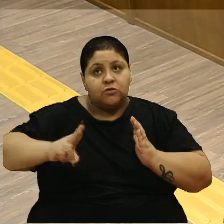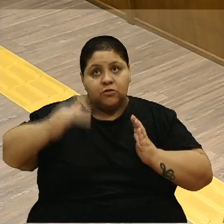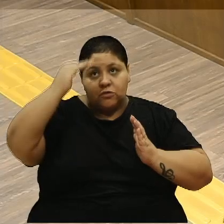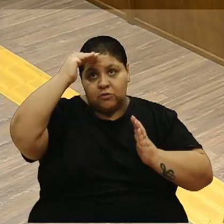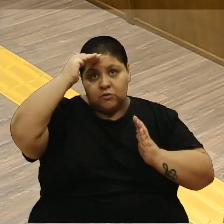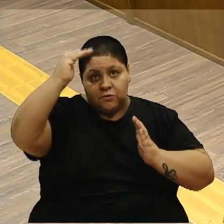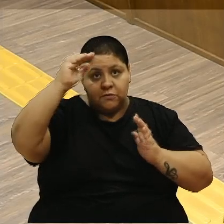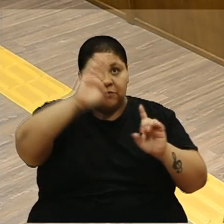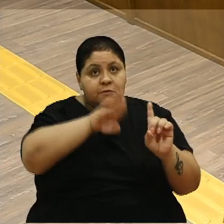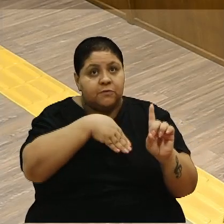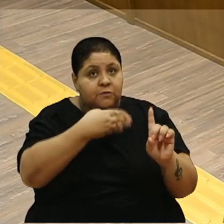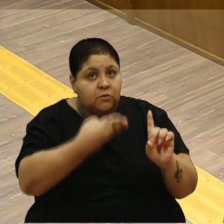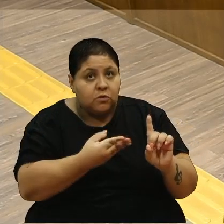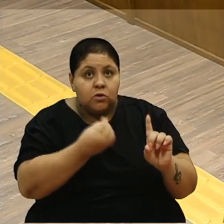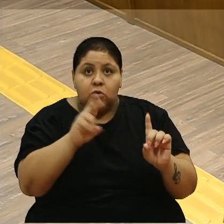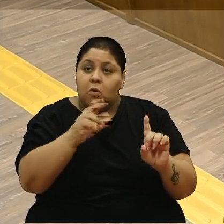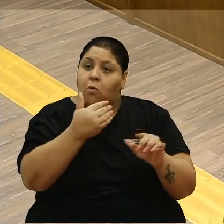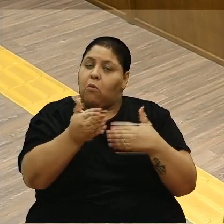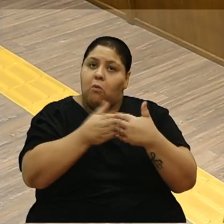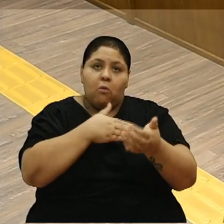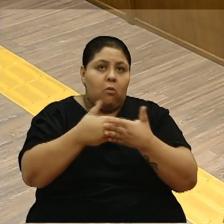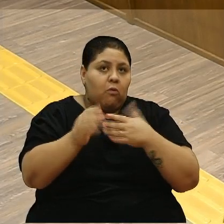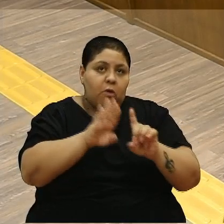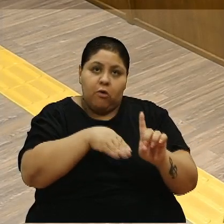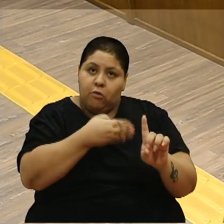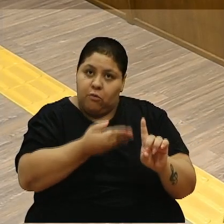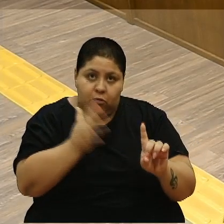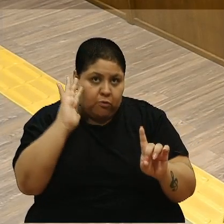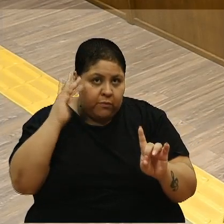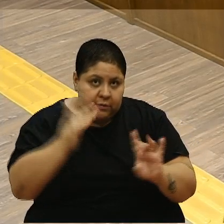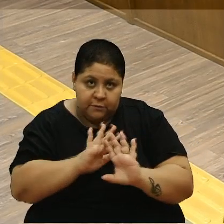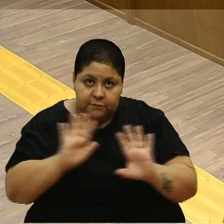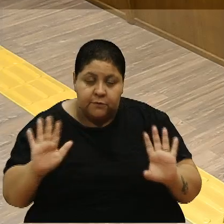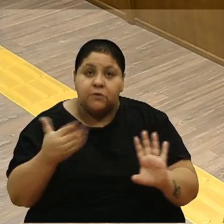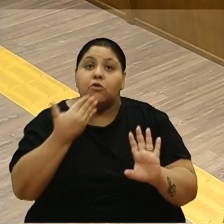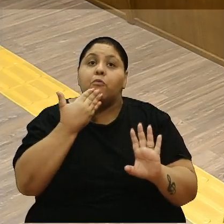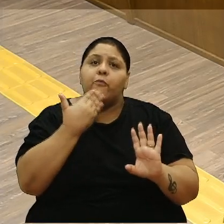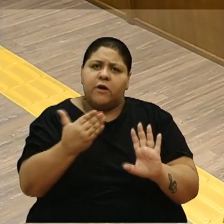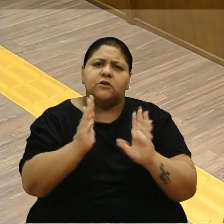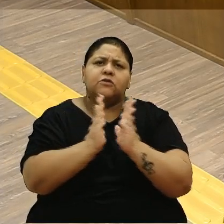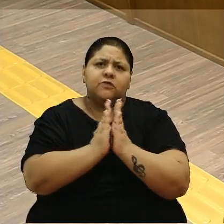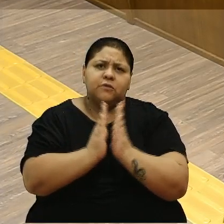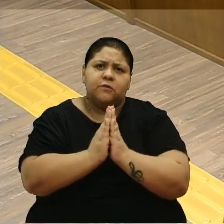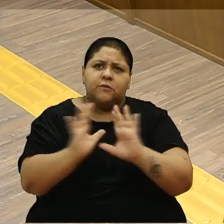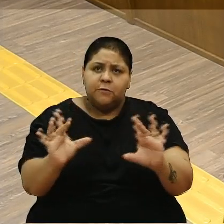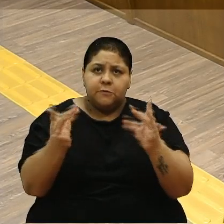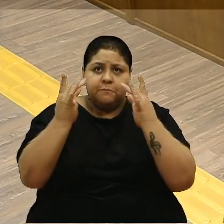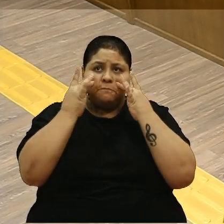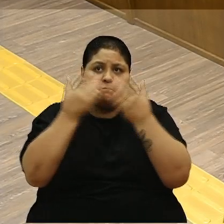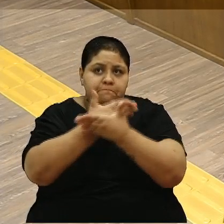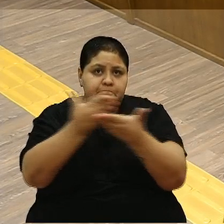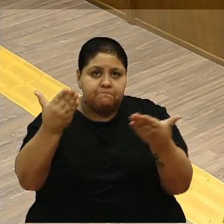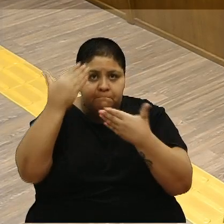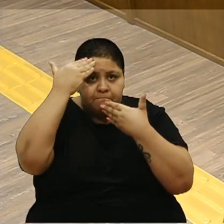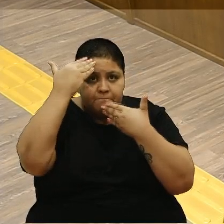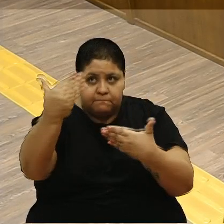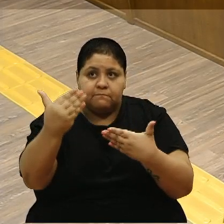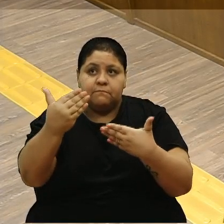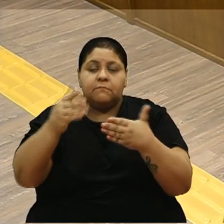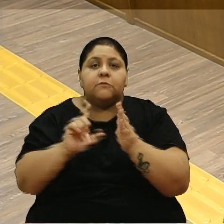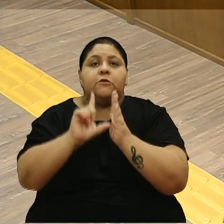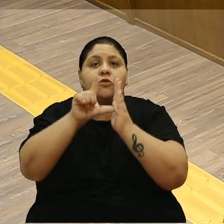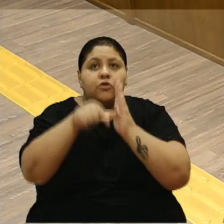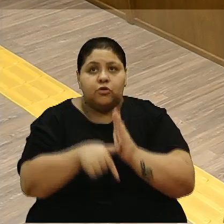respeito a essa homenagem ou qualquer homenagem que estivesse na pauta. Eu peço, por favor, atenção de vocês e respeito, e, em